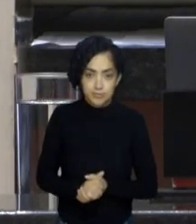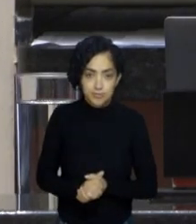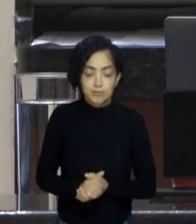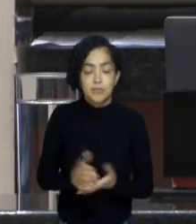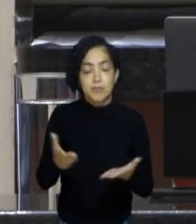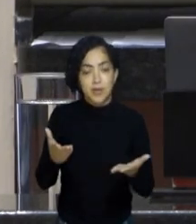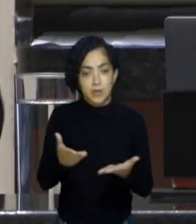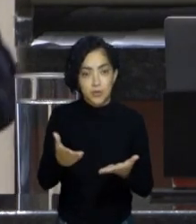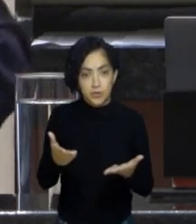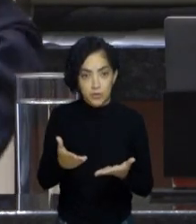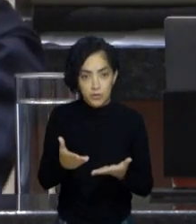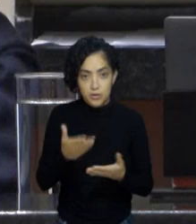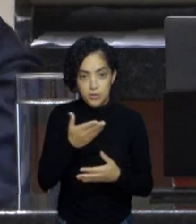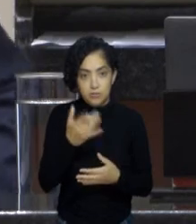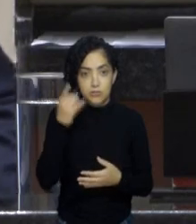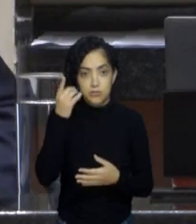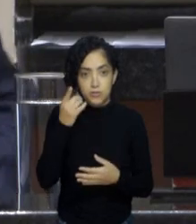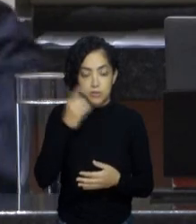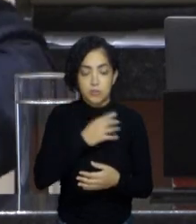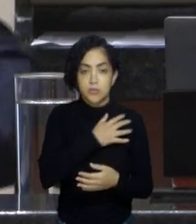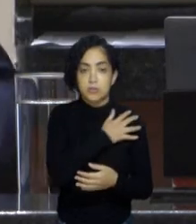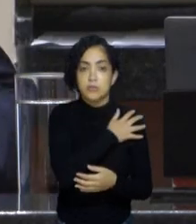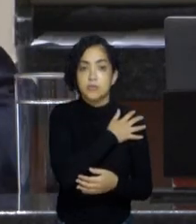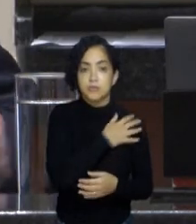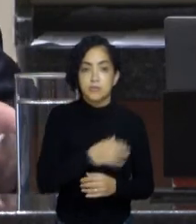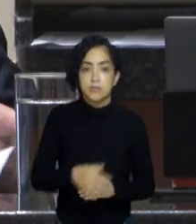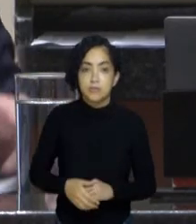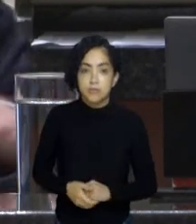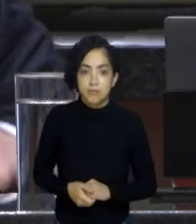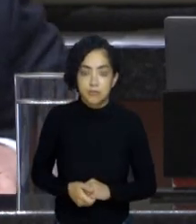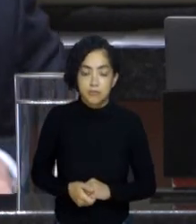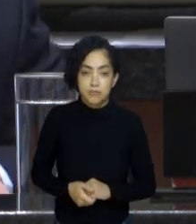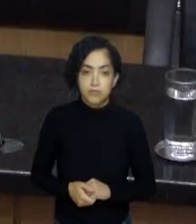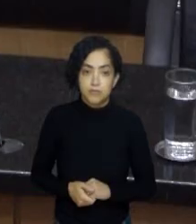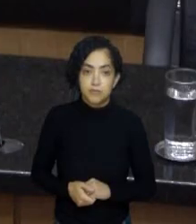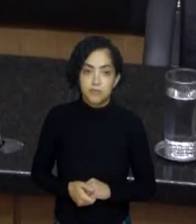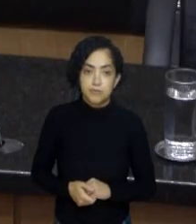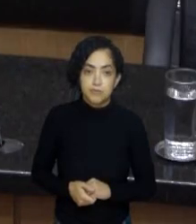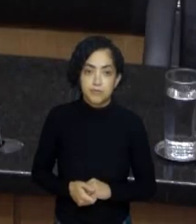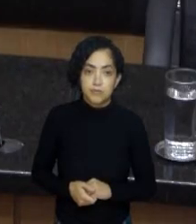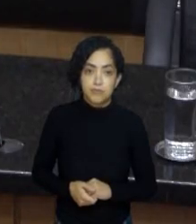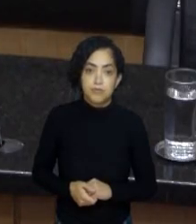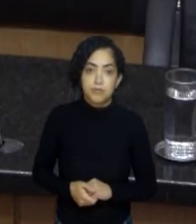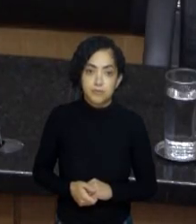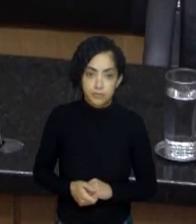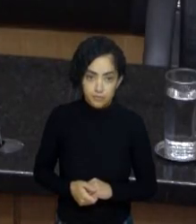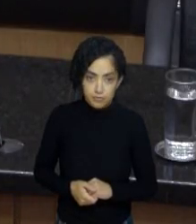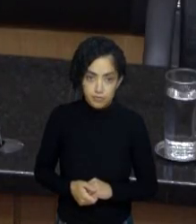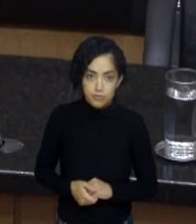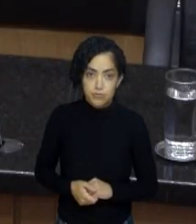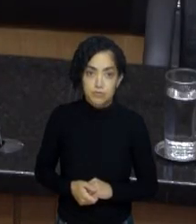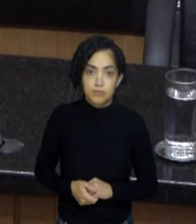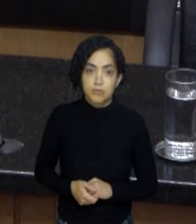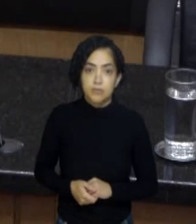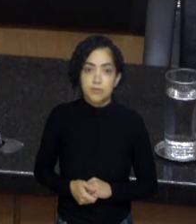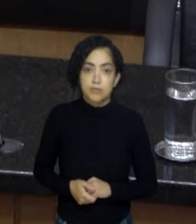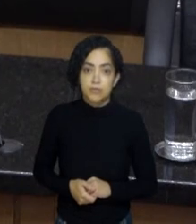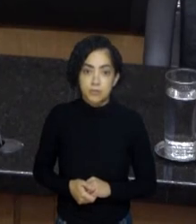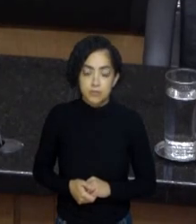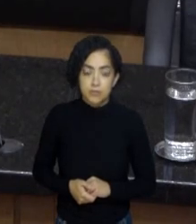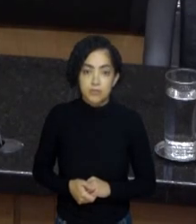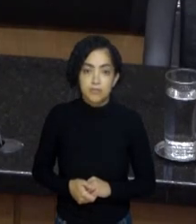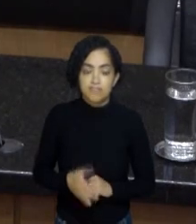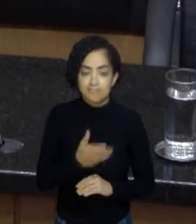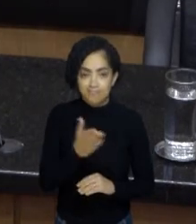sim, deputado Napoleão. Querido presidente em exercício dessa sessão, Padre Pedro, colegas